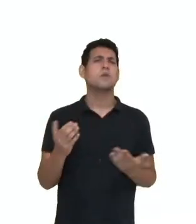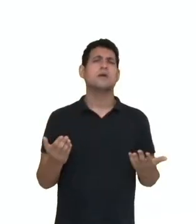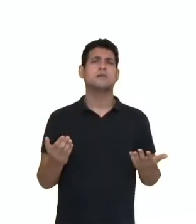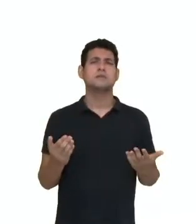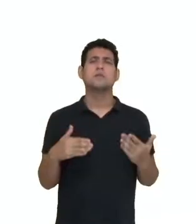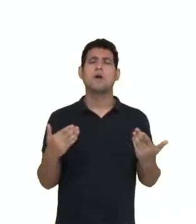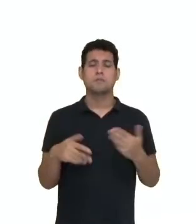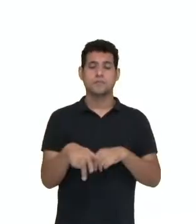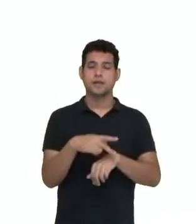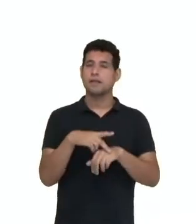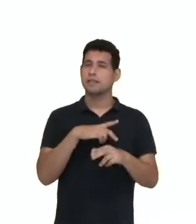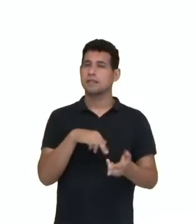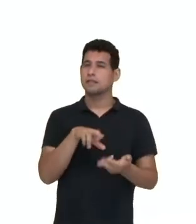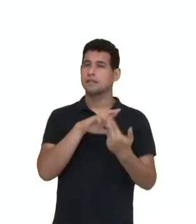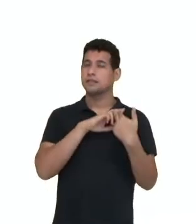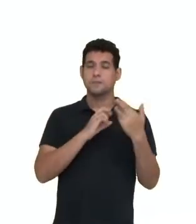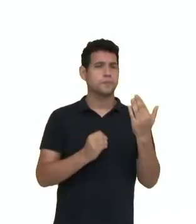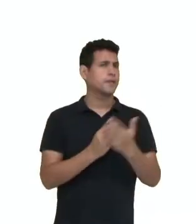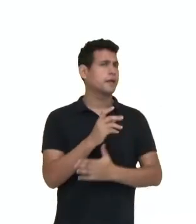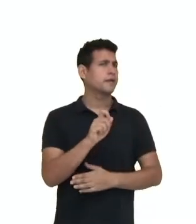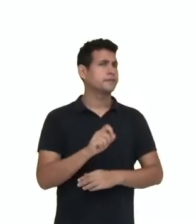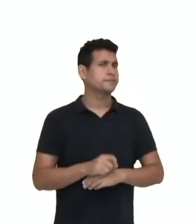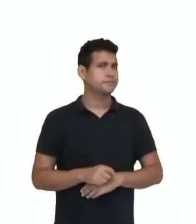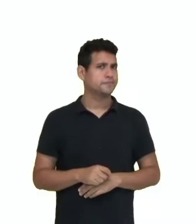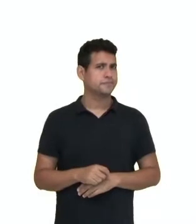país responsável pela sua criação?